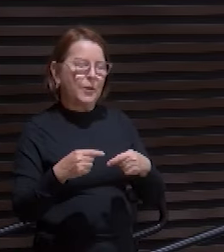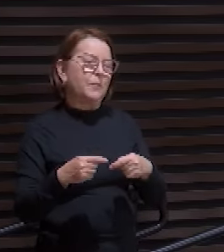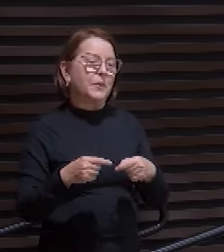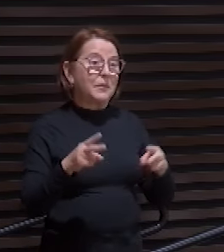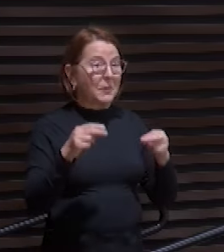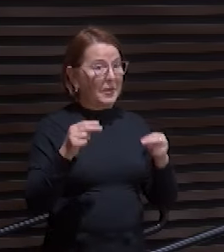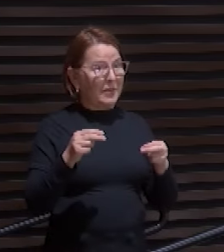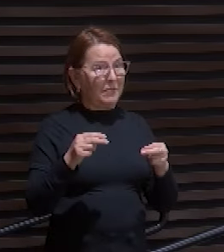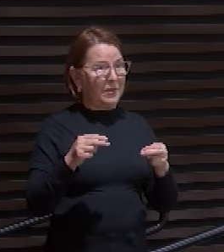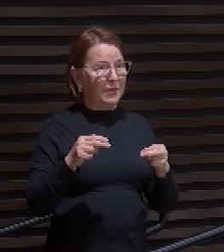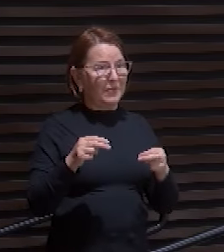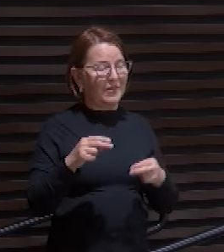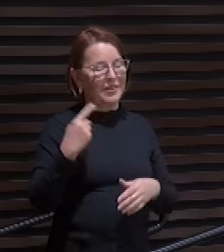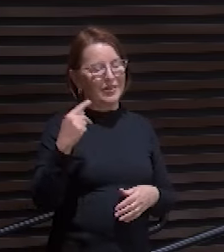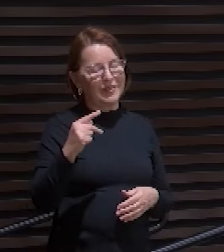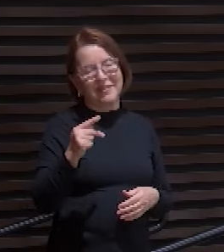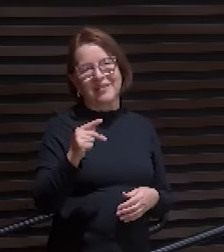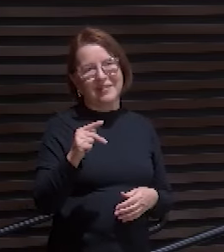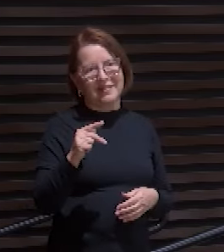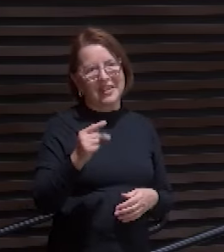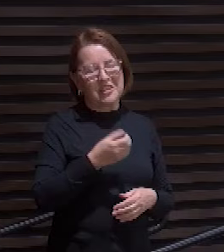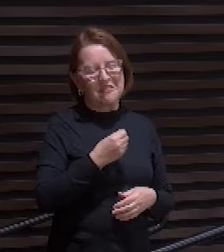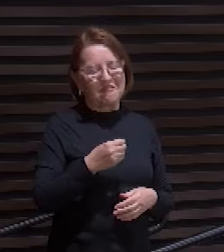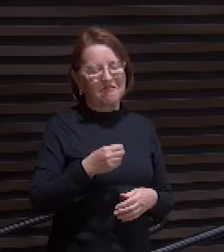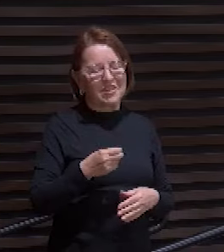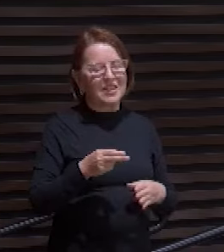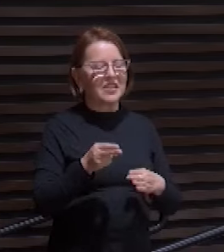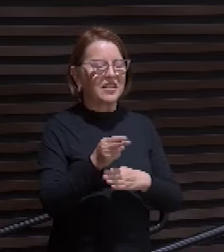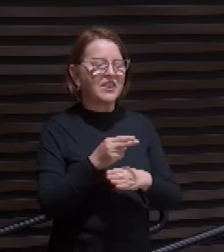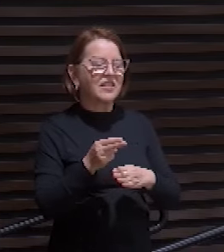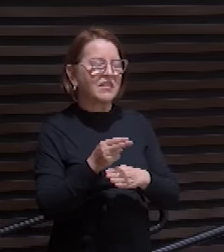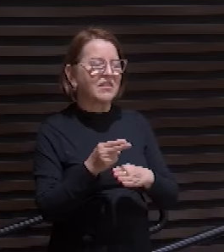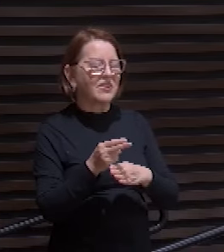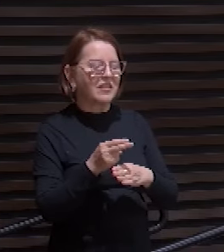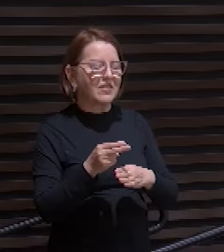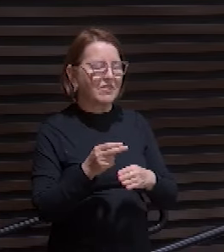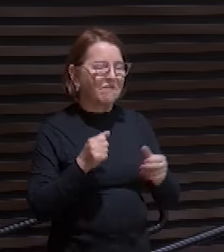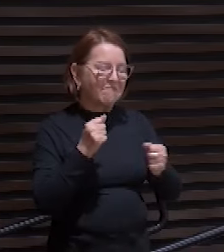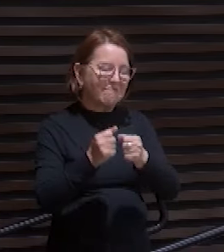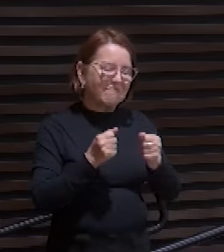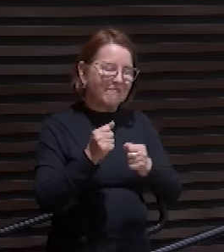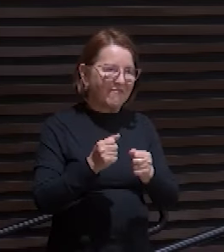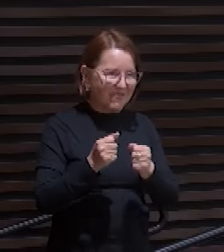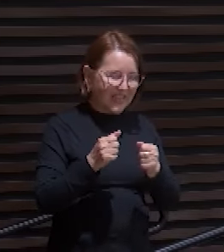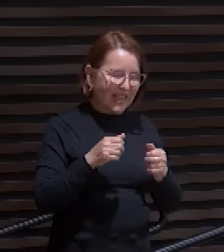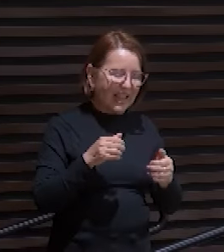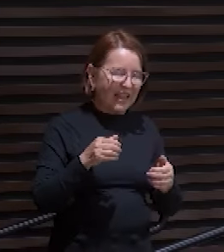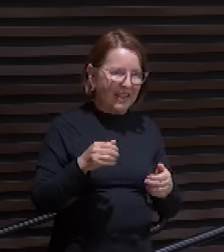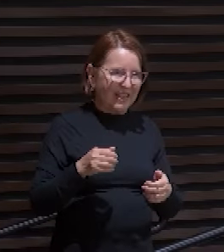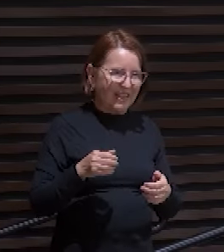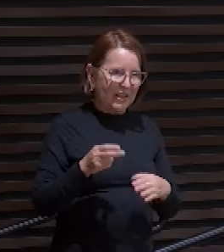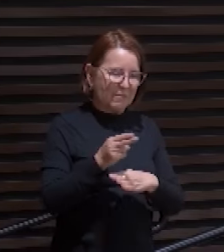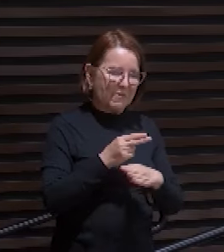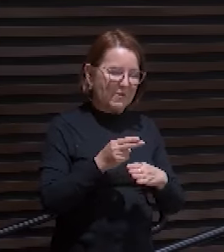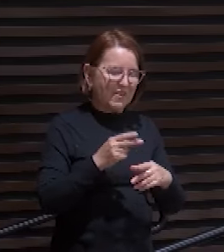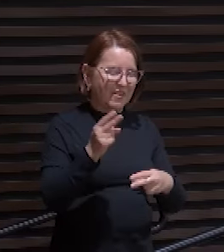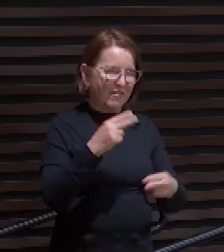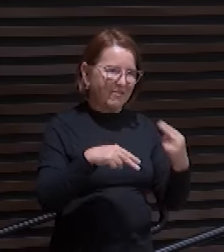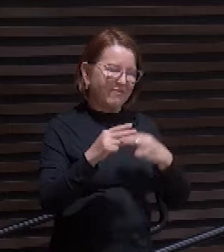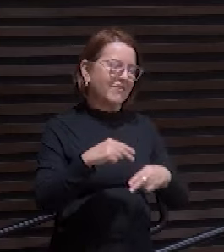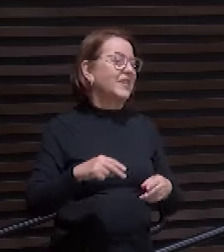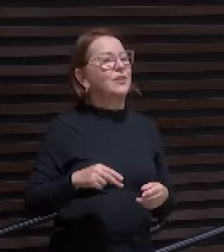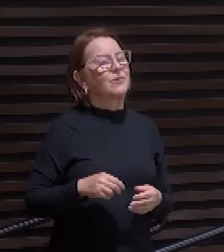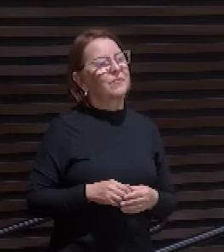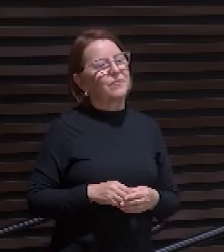vento. Quando desfrutamos dos prazeres sem orientação de Deus, desperdiçamos nossa vida,